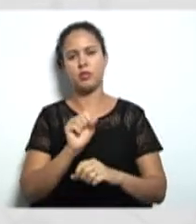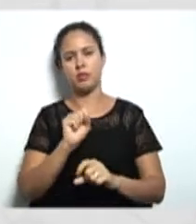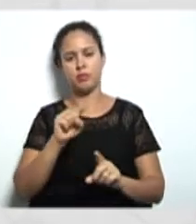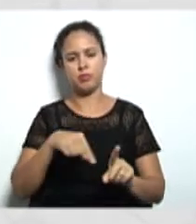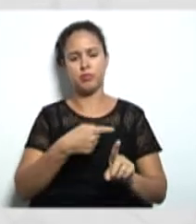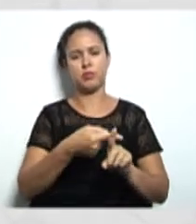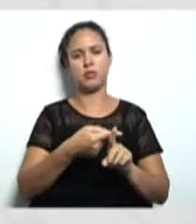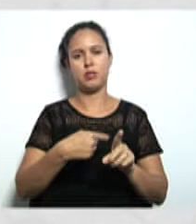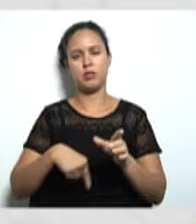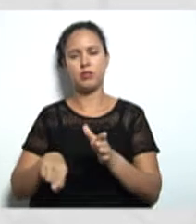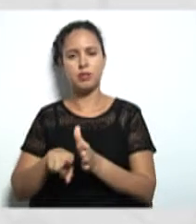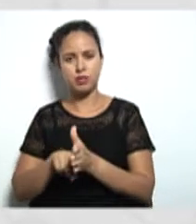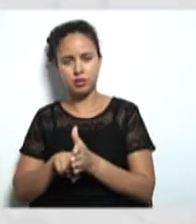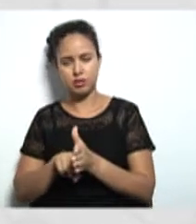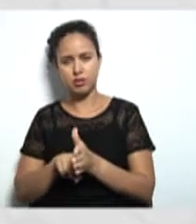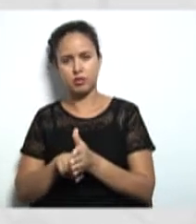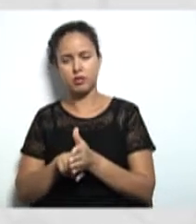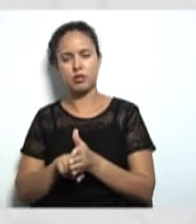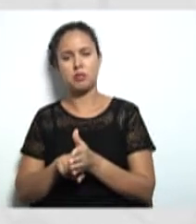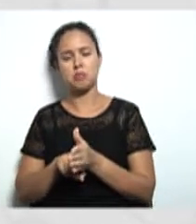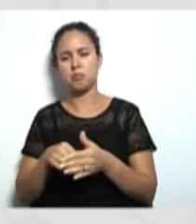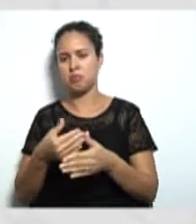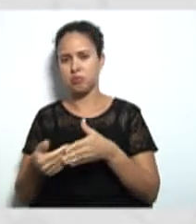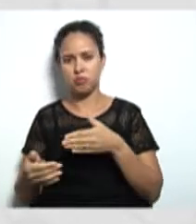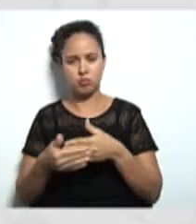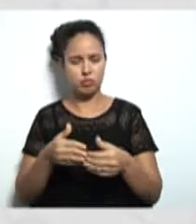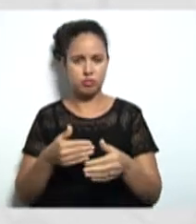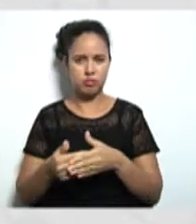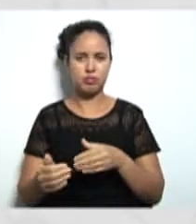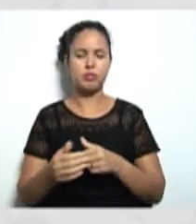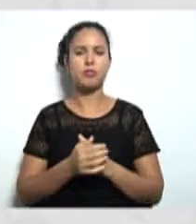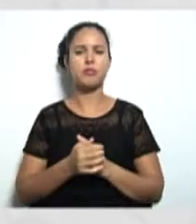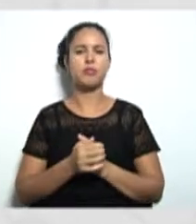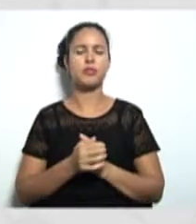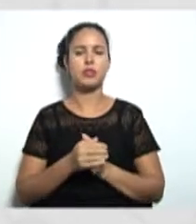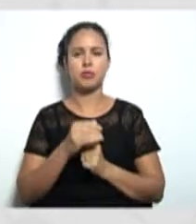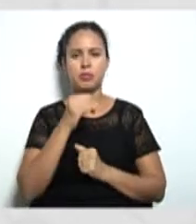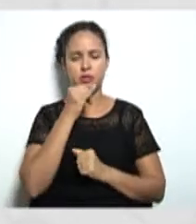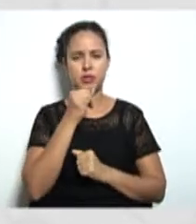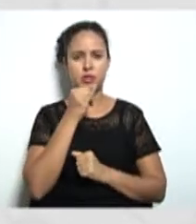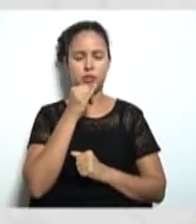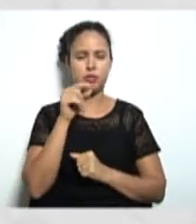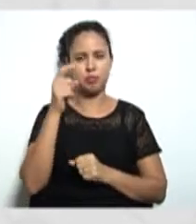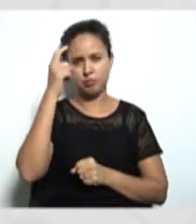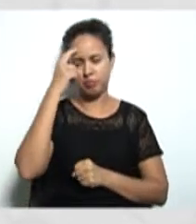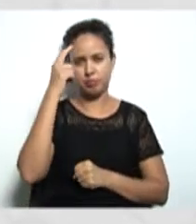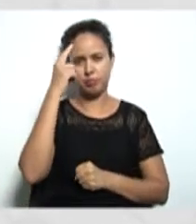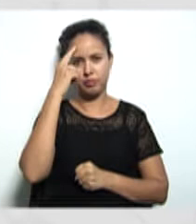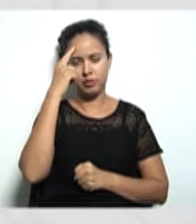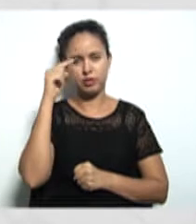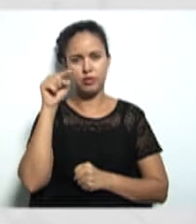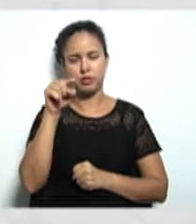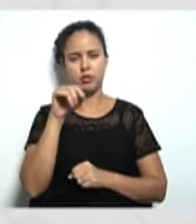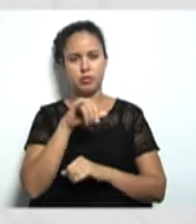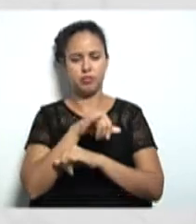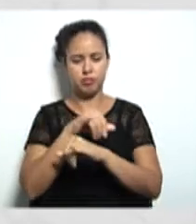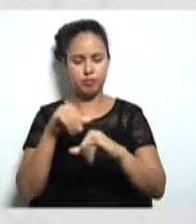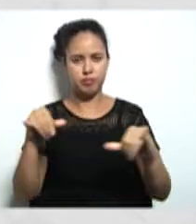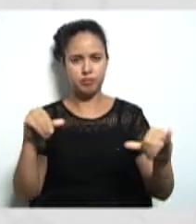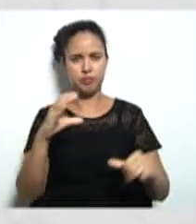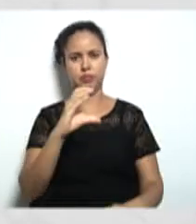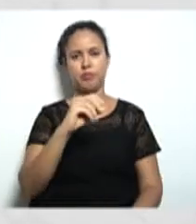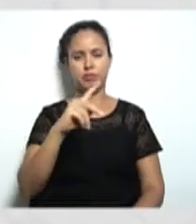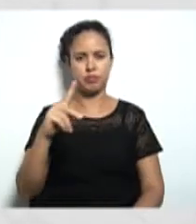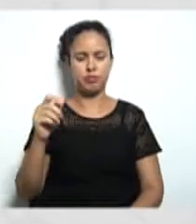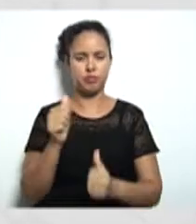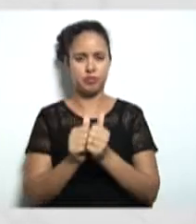ser negativas. Positiva ou negativa não tem problema. Vamos supor, de repente você pensou que para você divulgar a sua cooperativa de